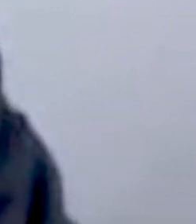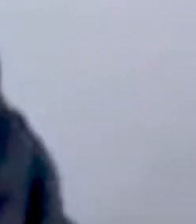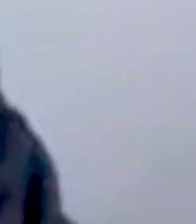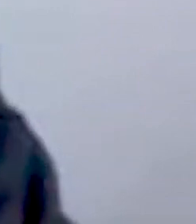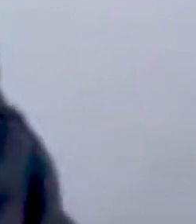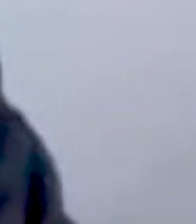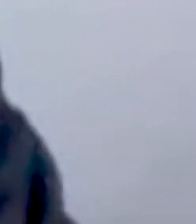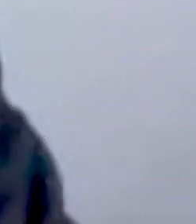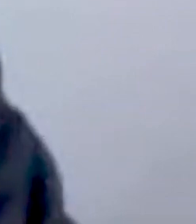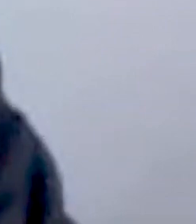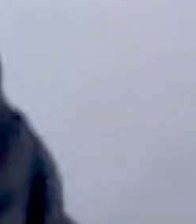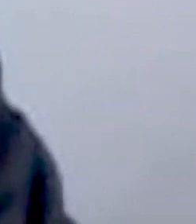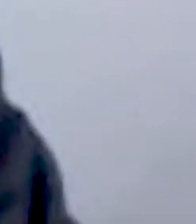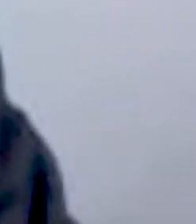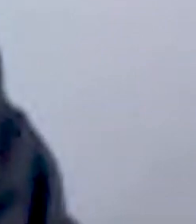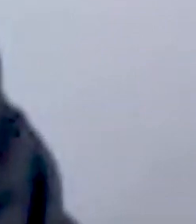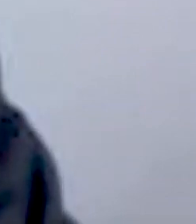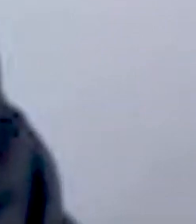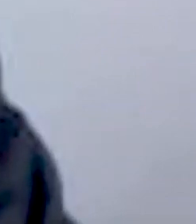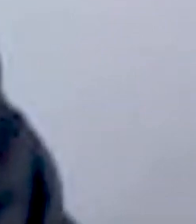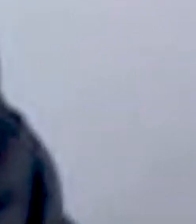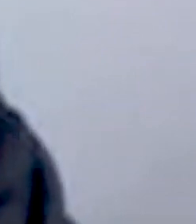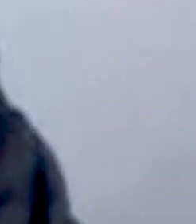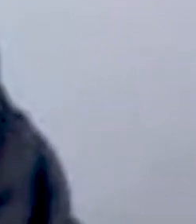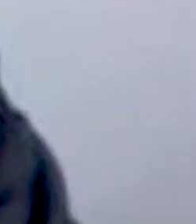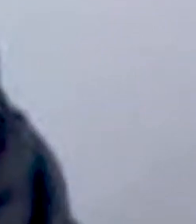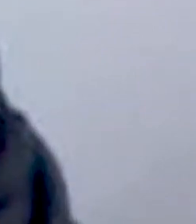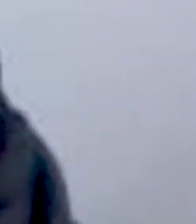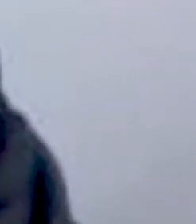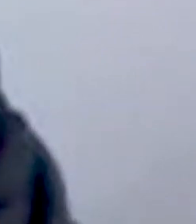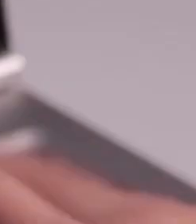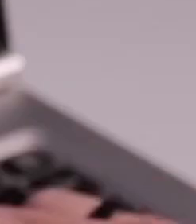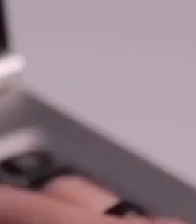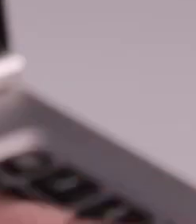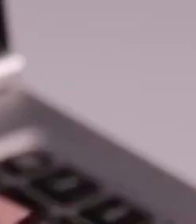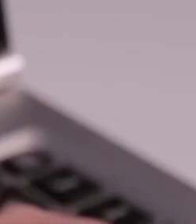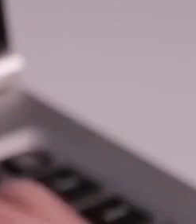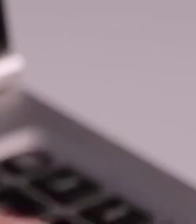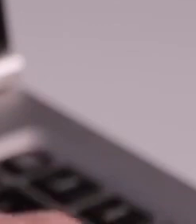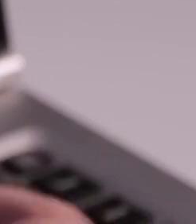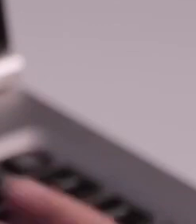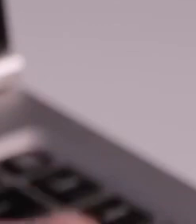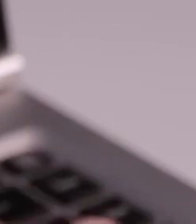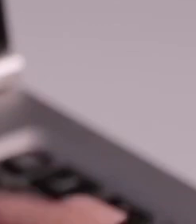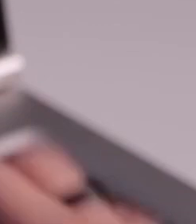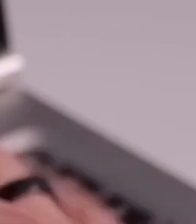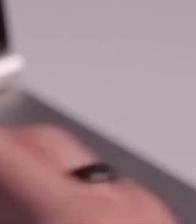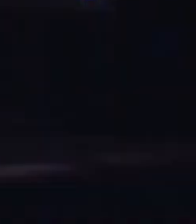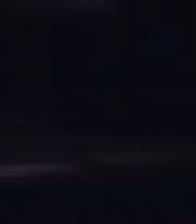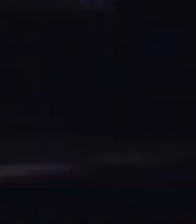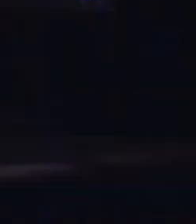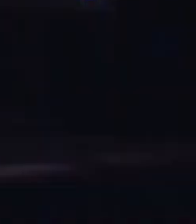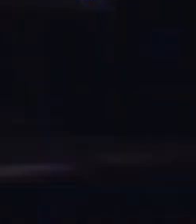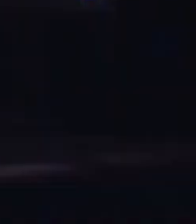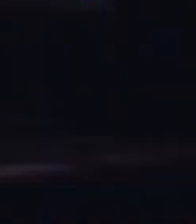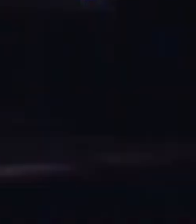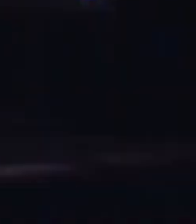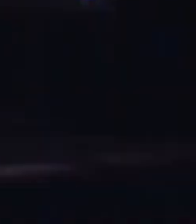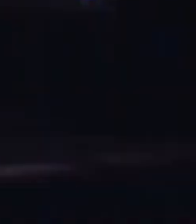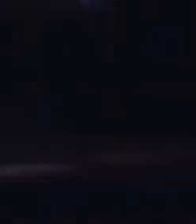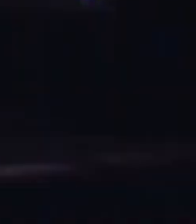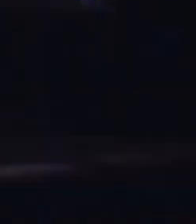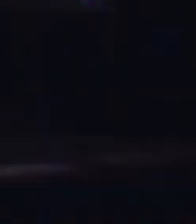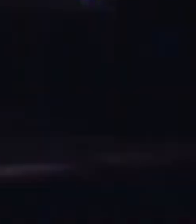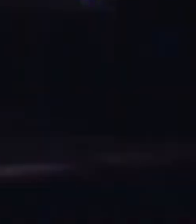uma mentalidade de segurança, desenvolvendo a cultura da segurança. É possível de se contrapor a um problema